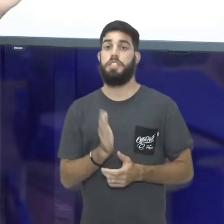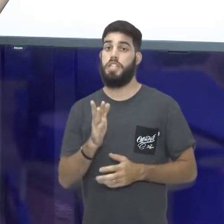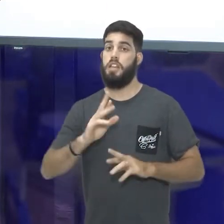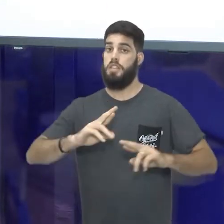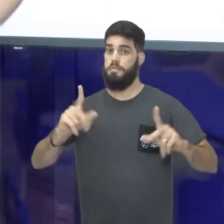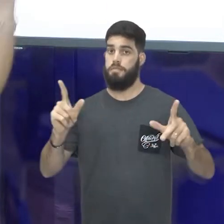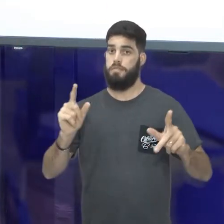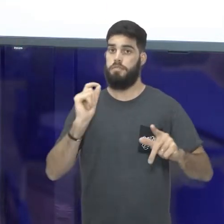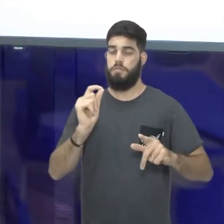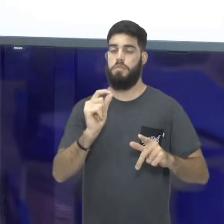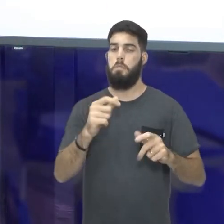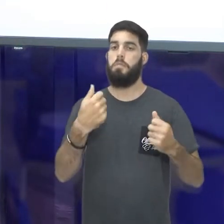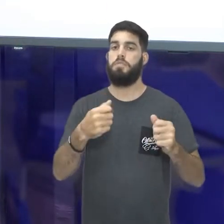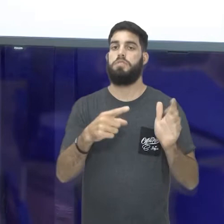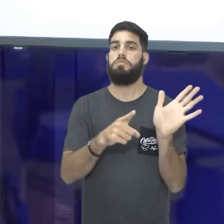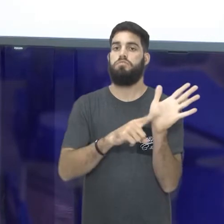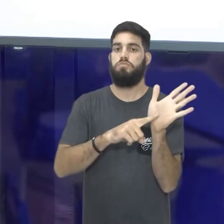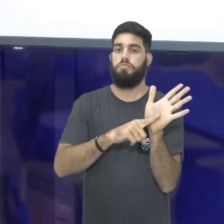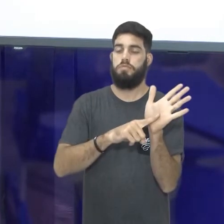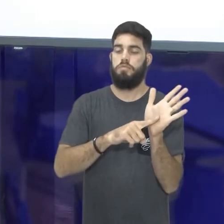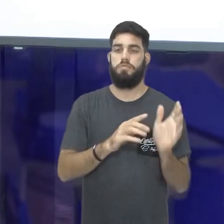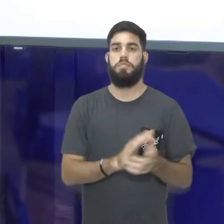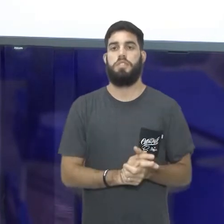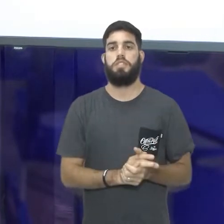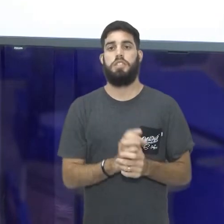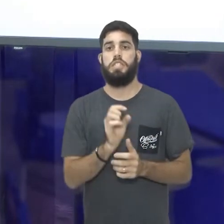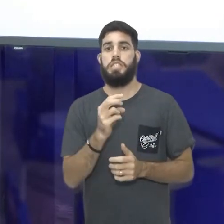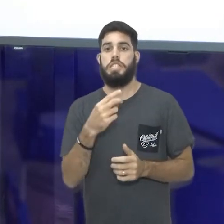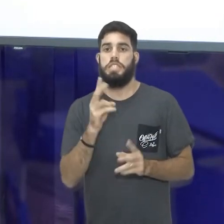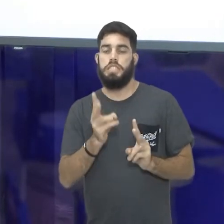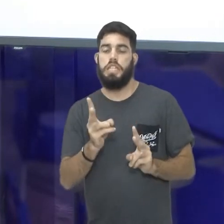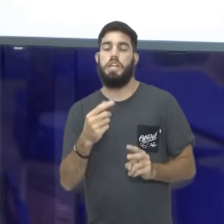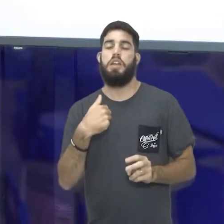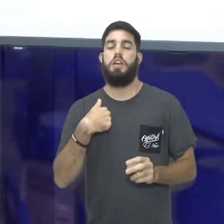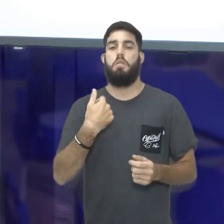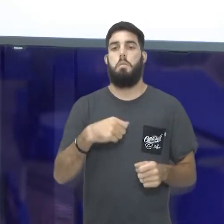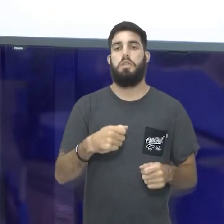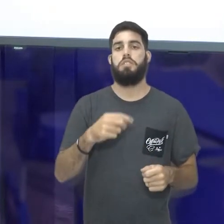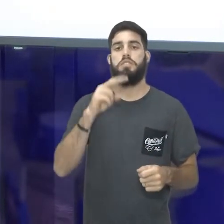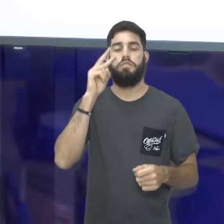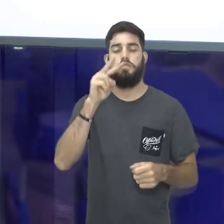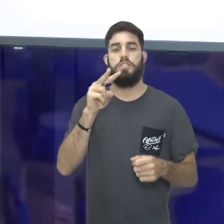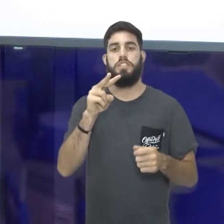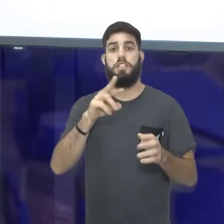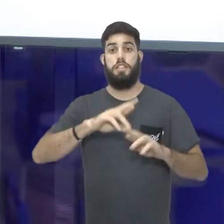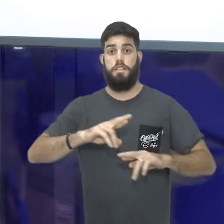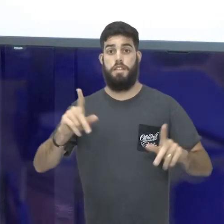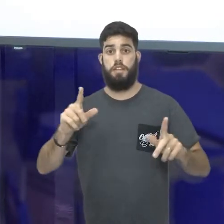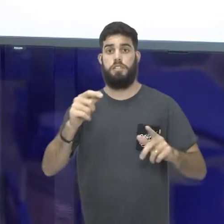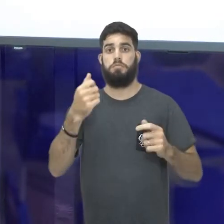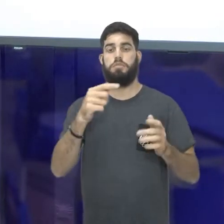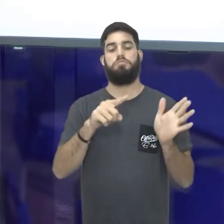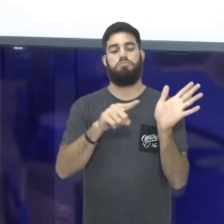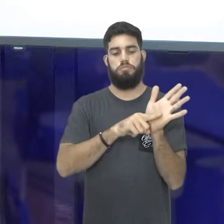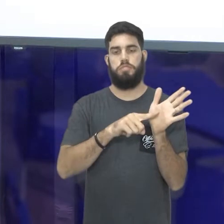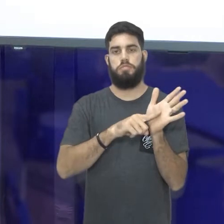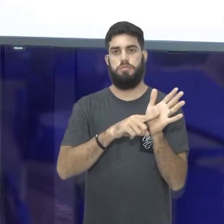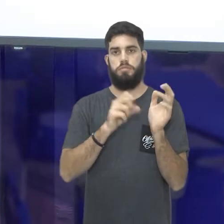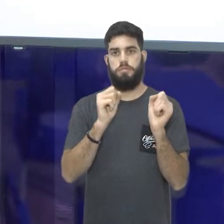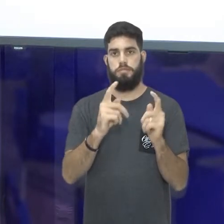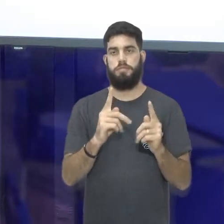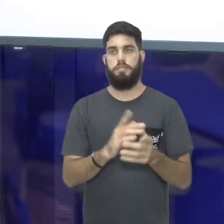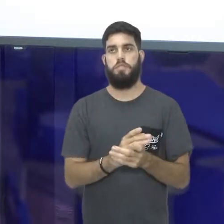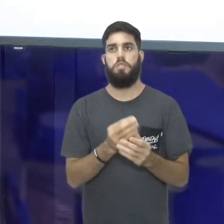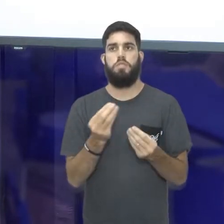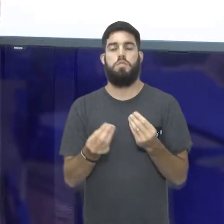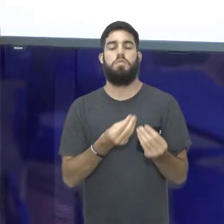vai me remeter a uma subtração. Sempre que eu quiser ver a diferença entre dois valores, eu preciso realizar uma subtração. Então, como aqui se